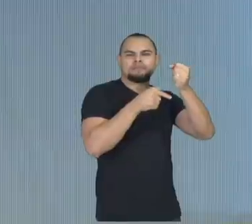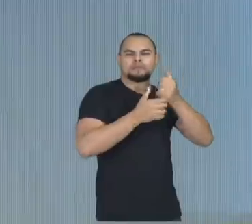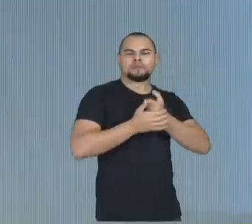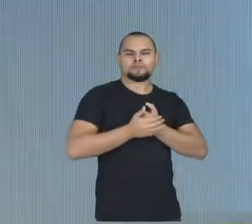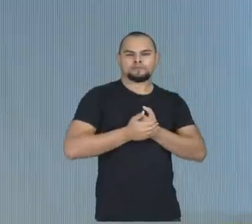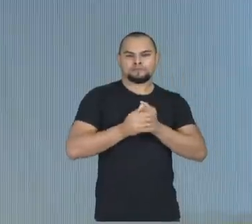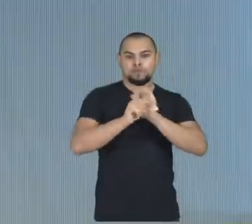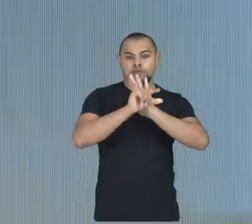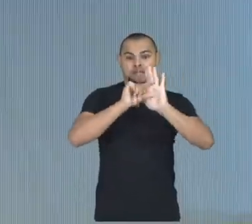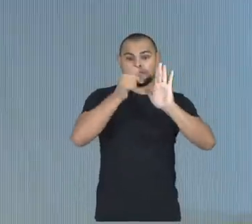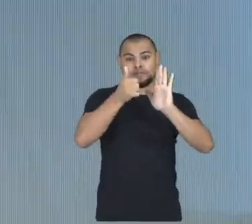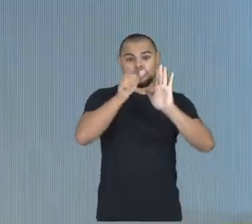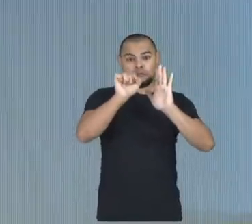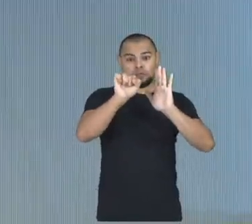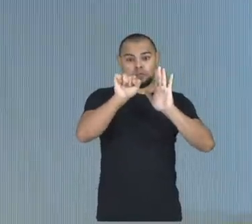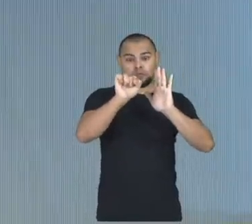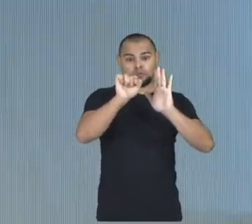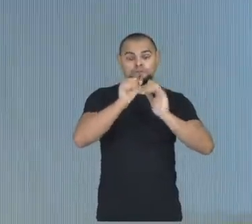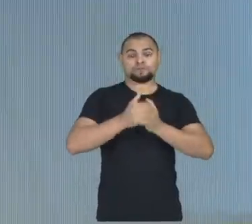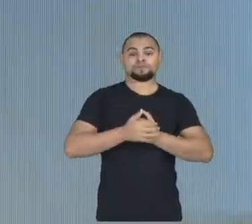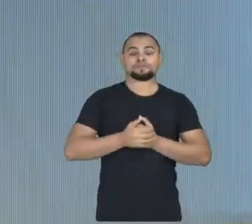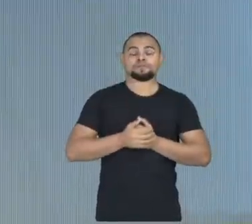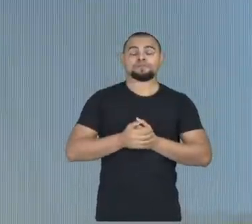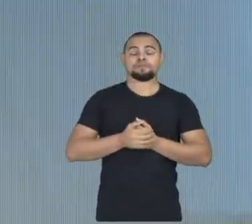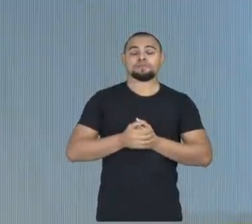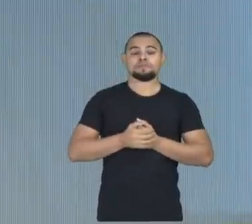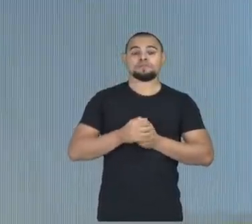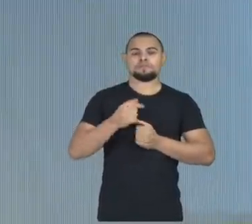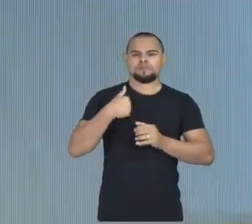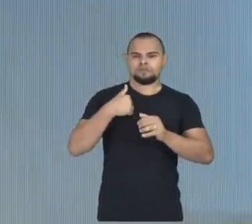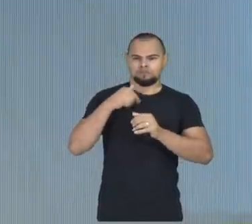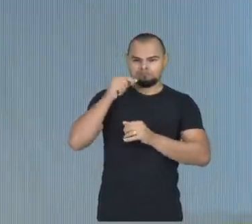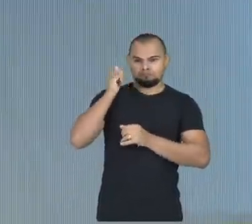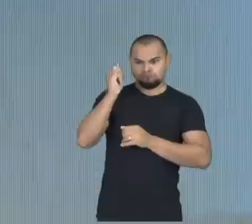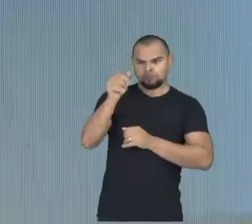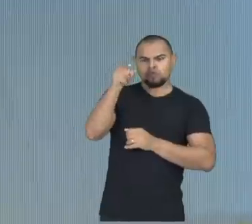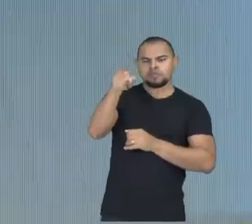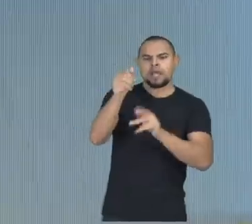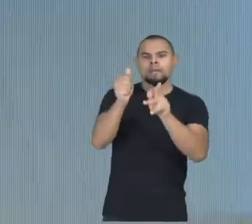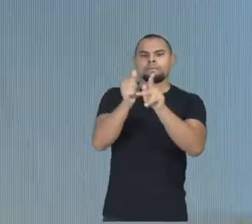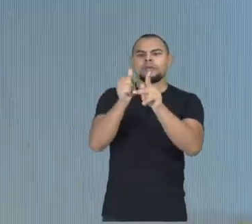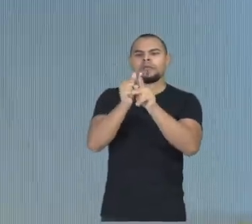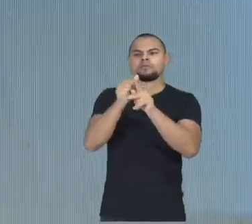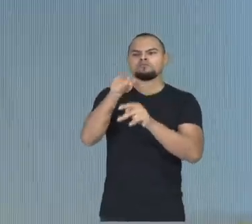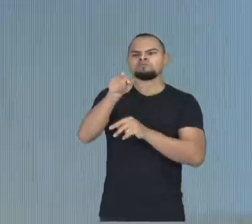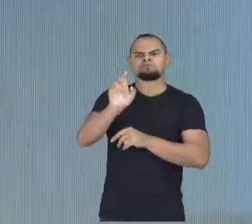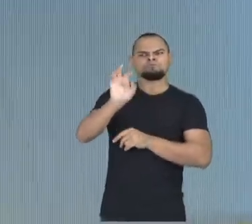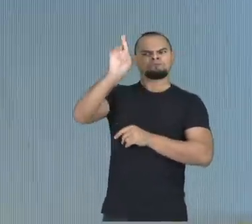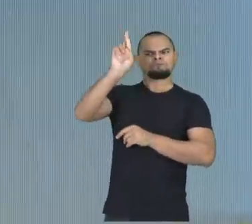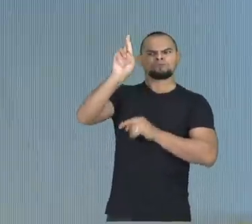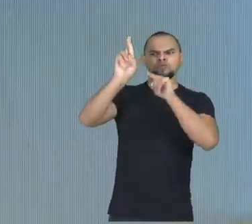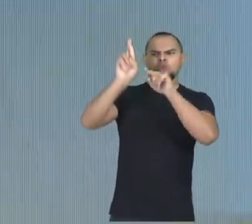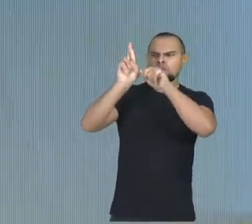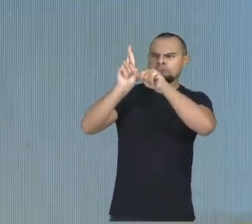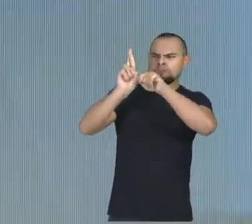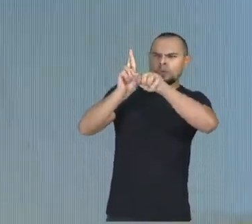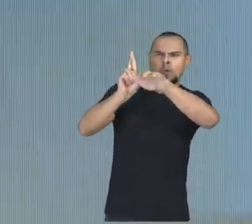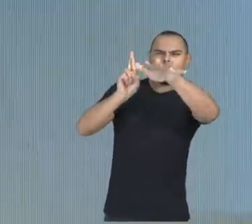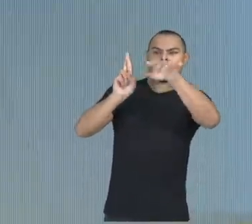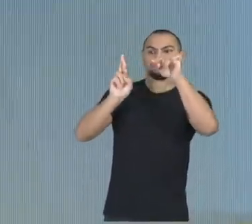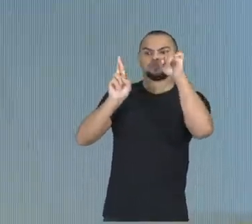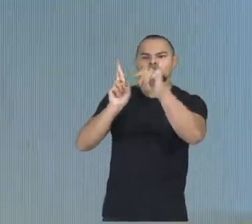Verso 18 de novo. Eu lhe digo que você é Pedro, e sobre esta pedra eu edificarei a minha igreja. Sobre a